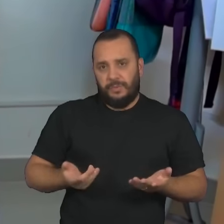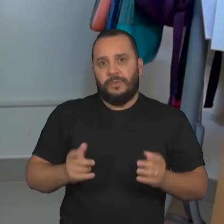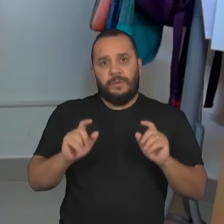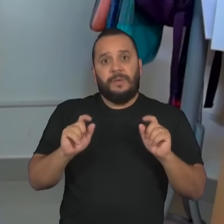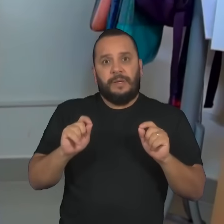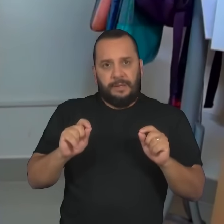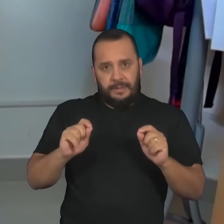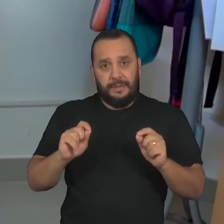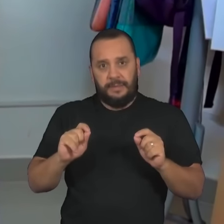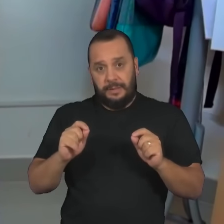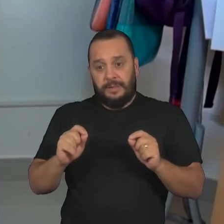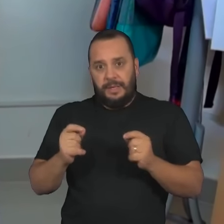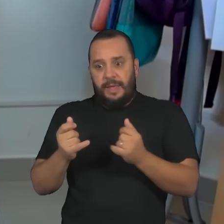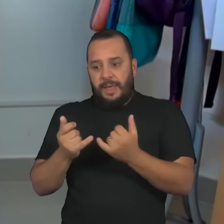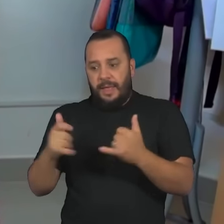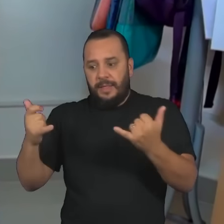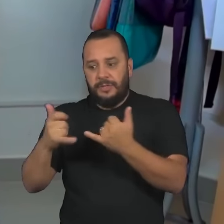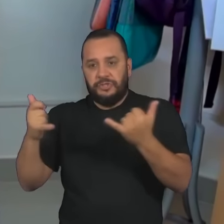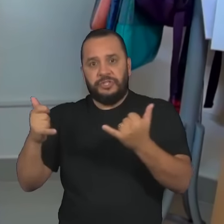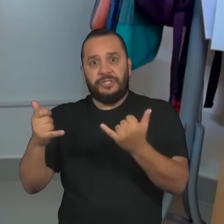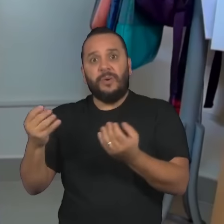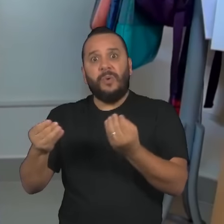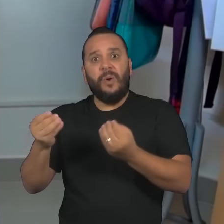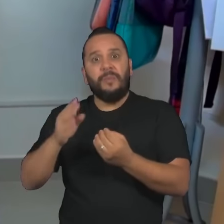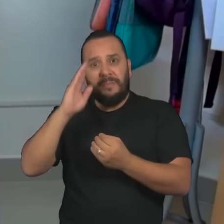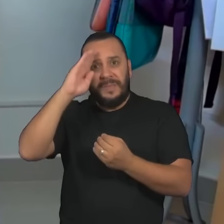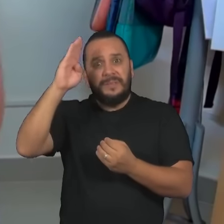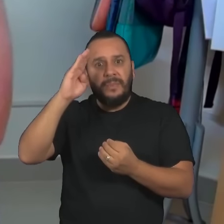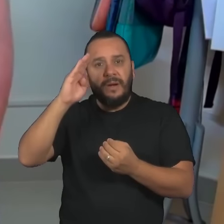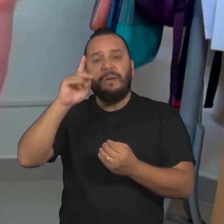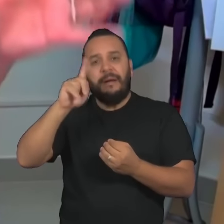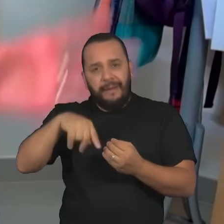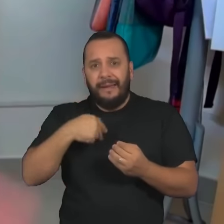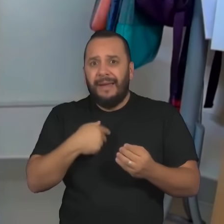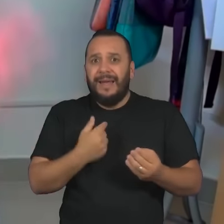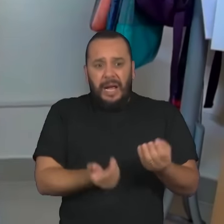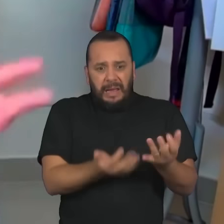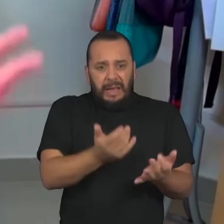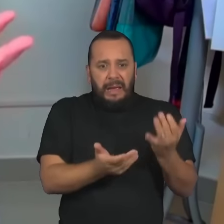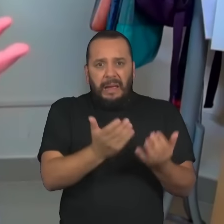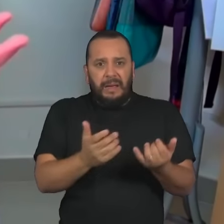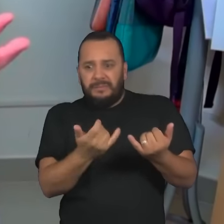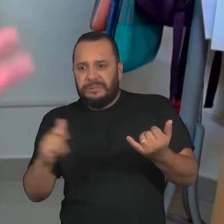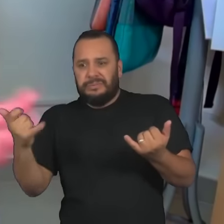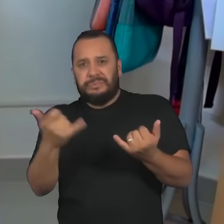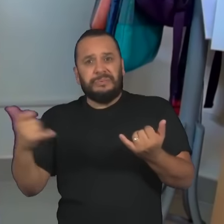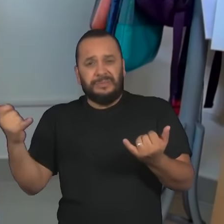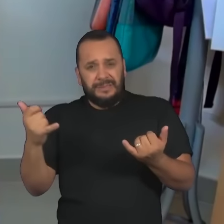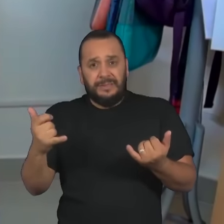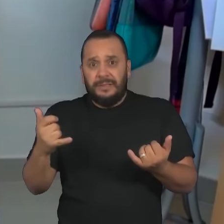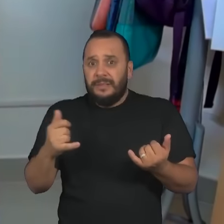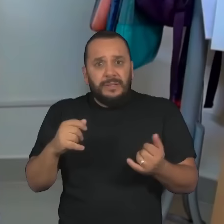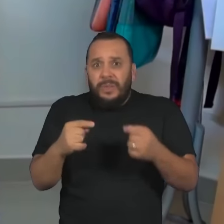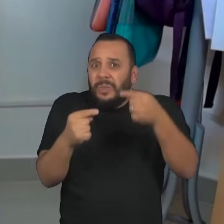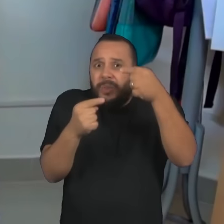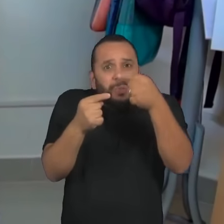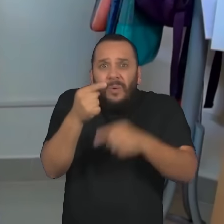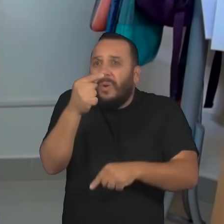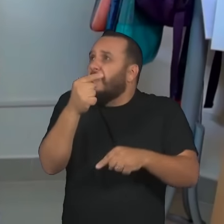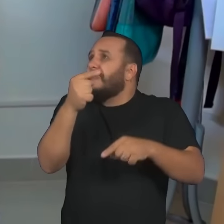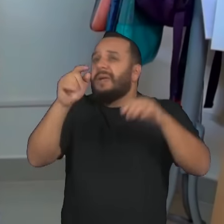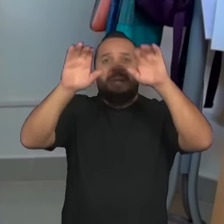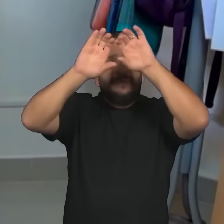produzir energia é queimando substâncias que não faziam parte dessa atmosfera. São substâncias que